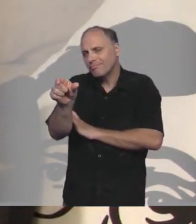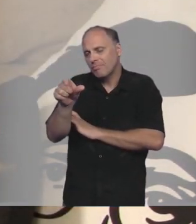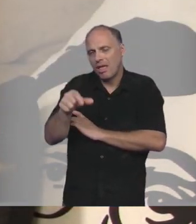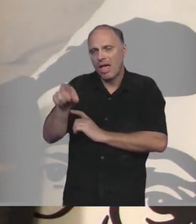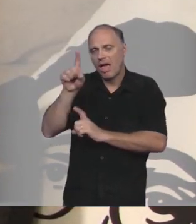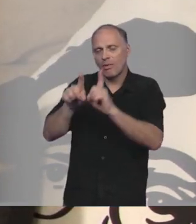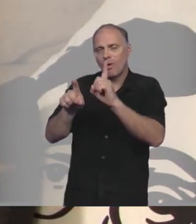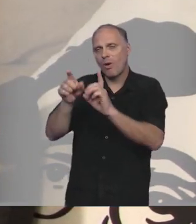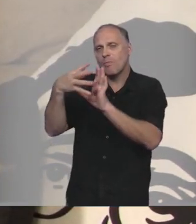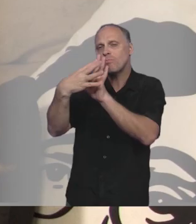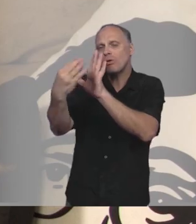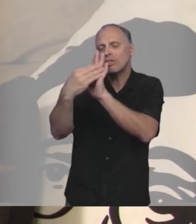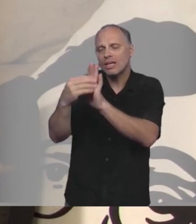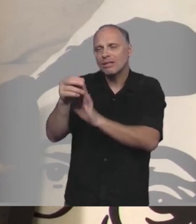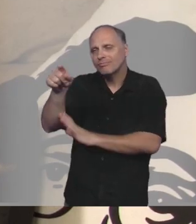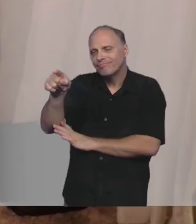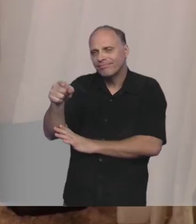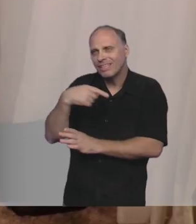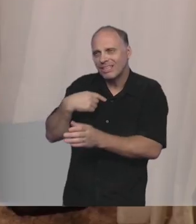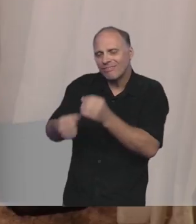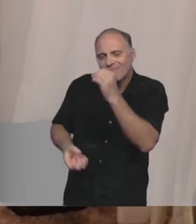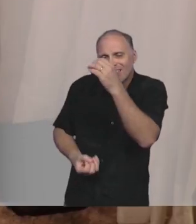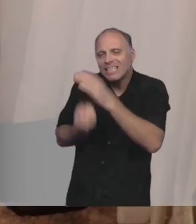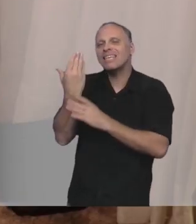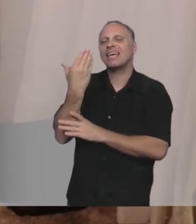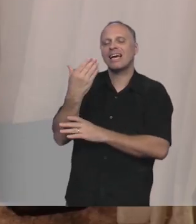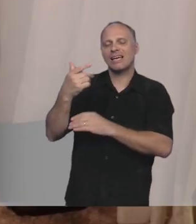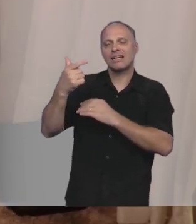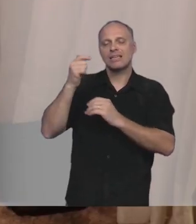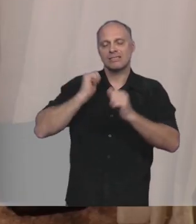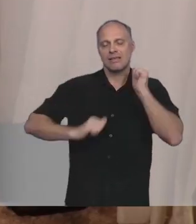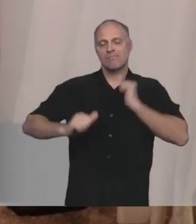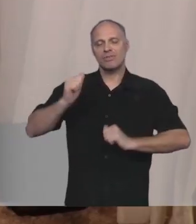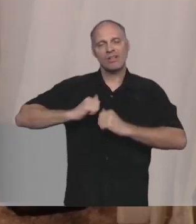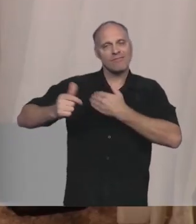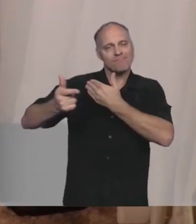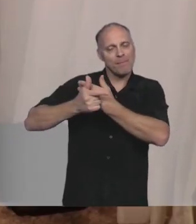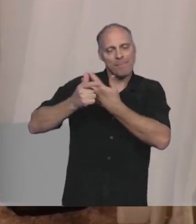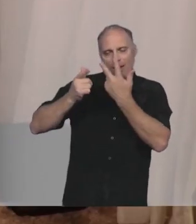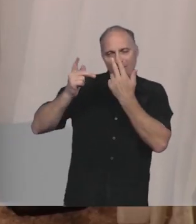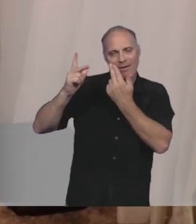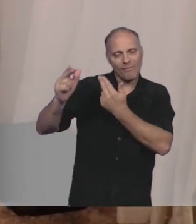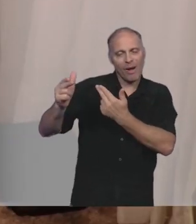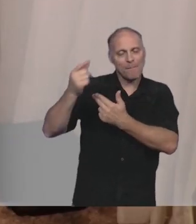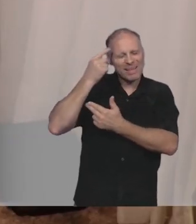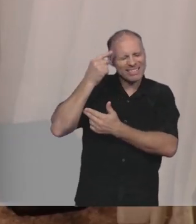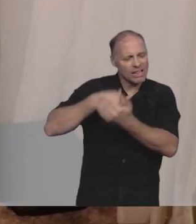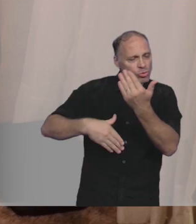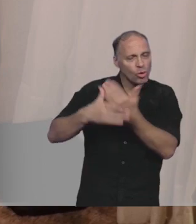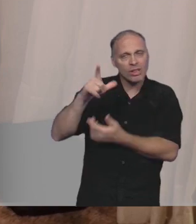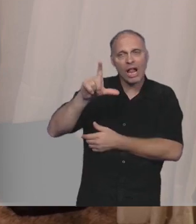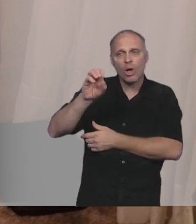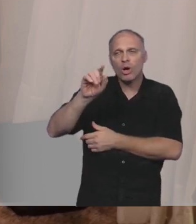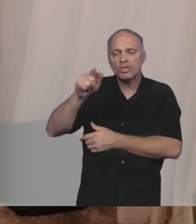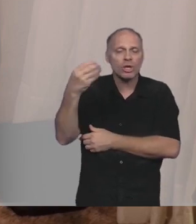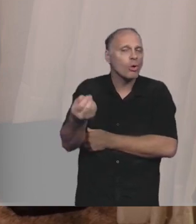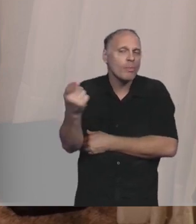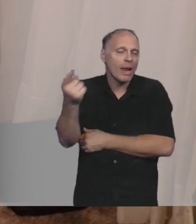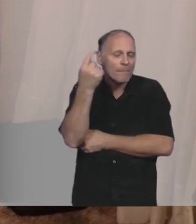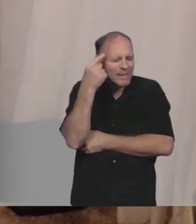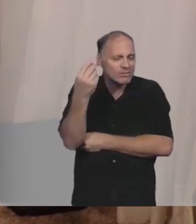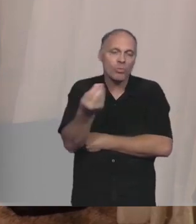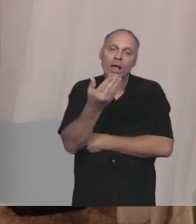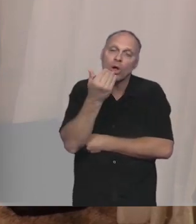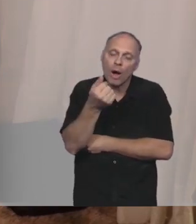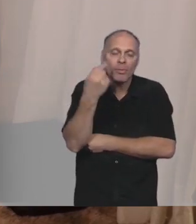e pensar em toda a lógica dela, né? Como é que ela pensa, como é que ela come, como é que ela acorda, do que ela tem medo, do que